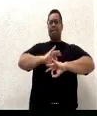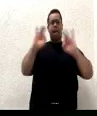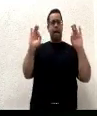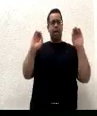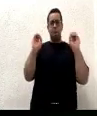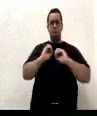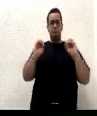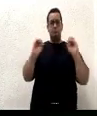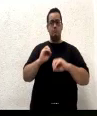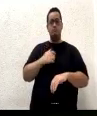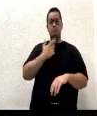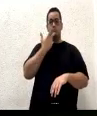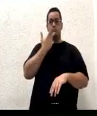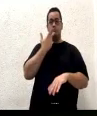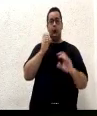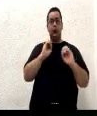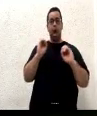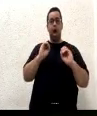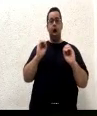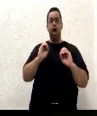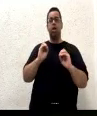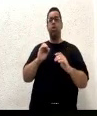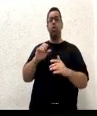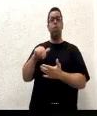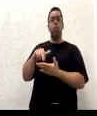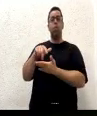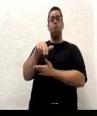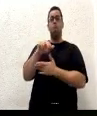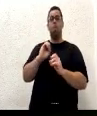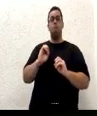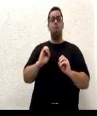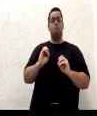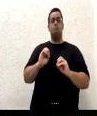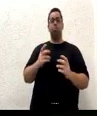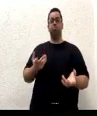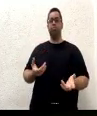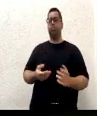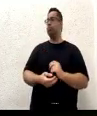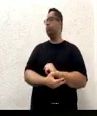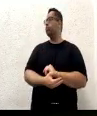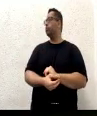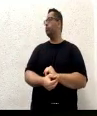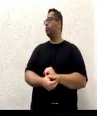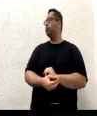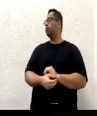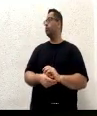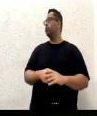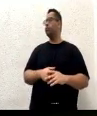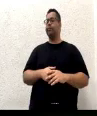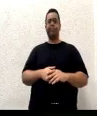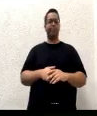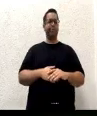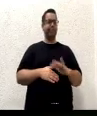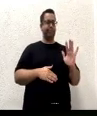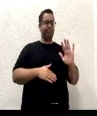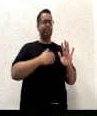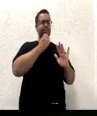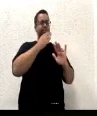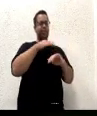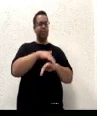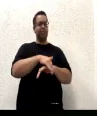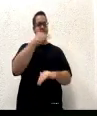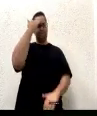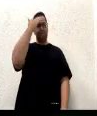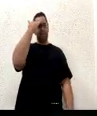consegue nem falar, nem andar, nem comer, nem nada. Boa noite a todos. Mais uma vez, obrigada por a gente estar aqui